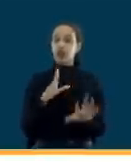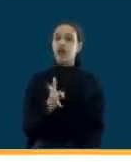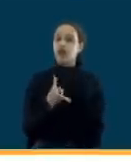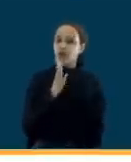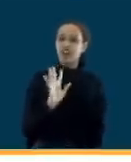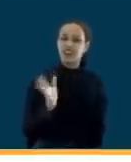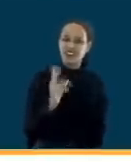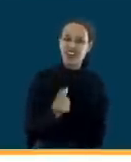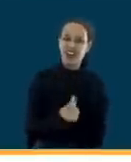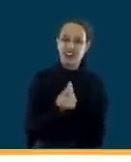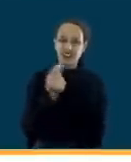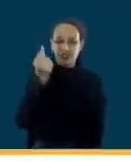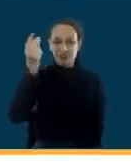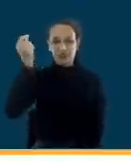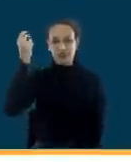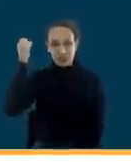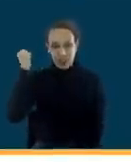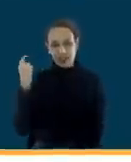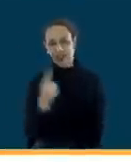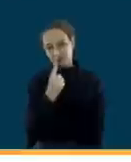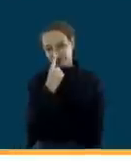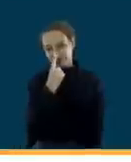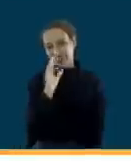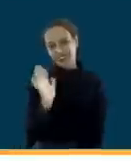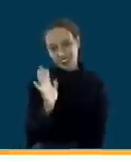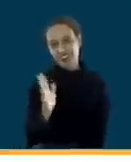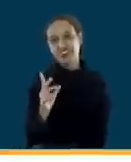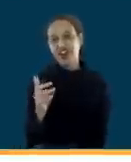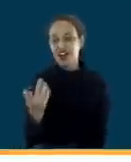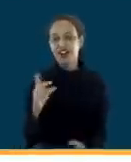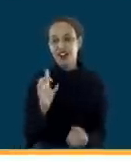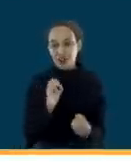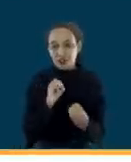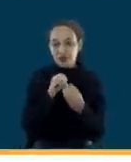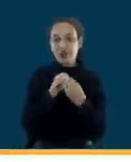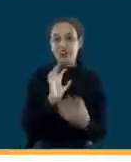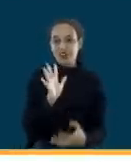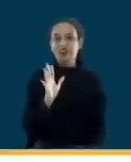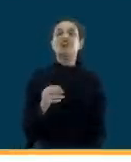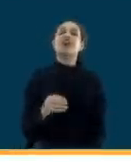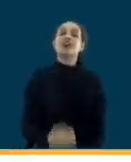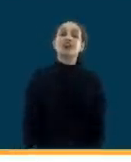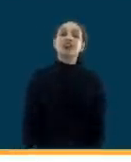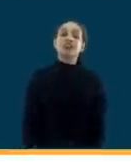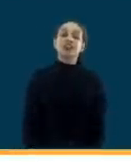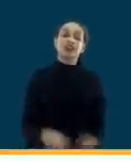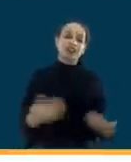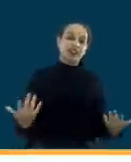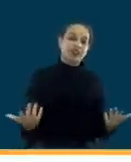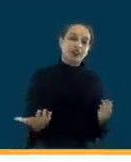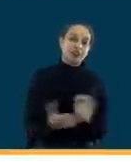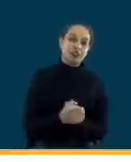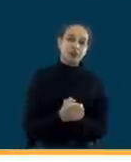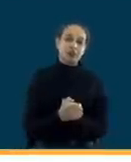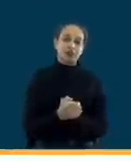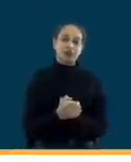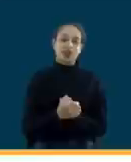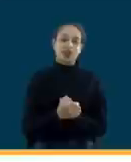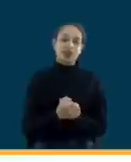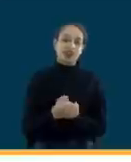uma intimidade, uma proximidade, né? Por esses encontros. Então, isso é uma coisa